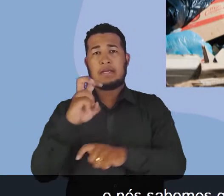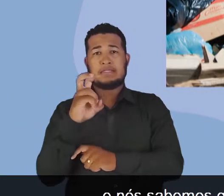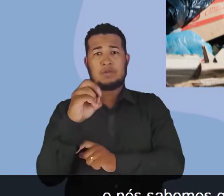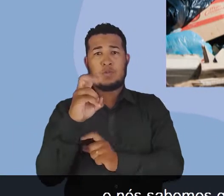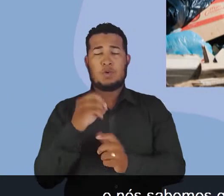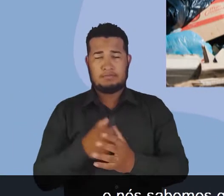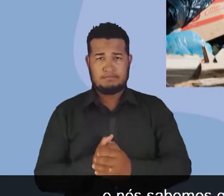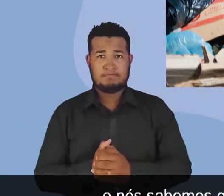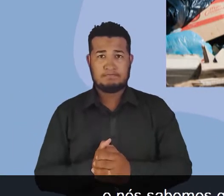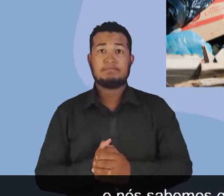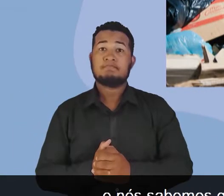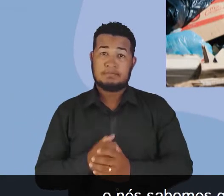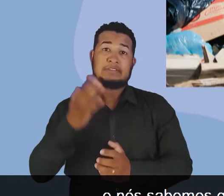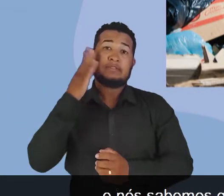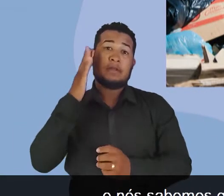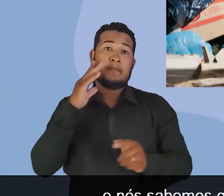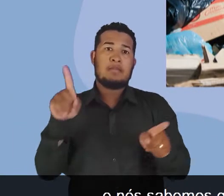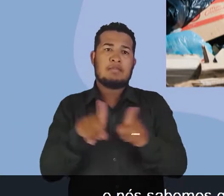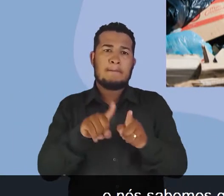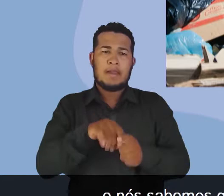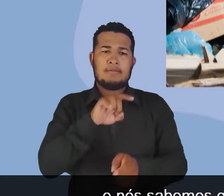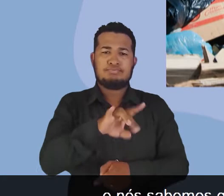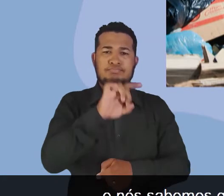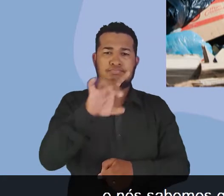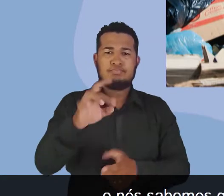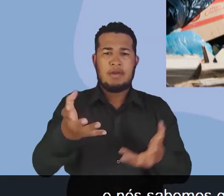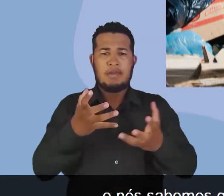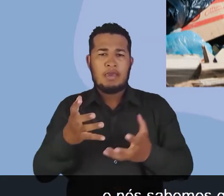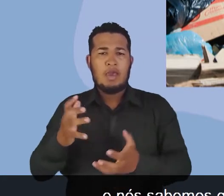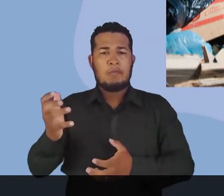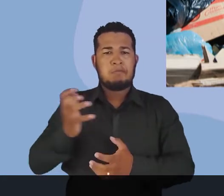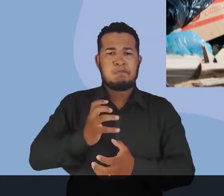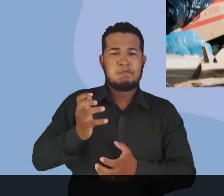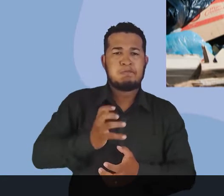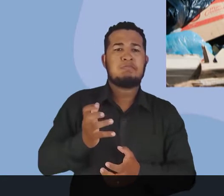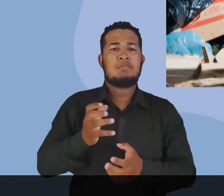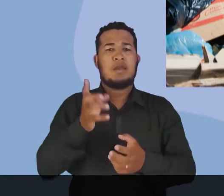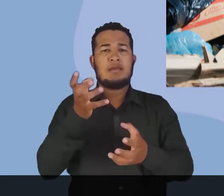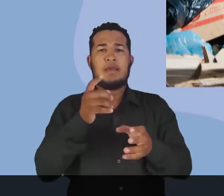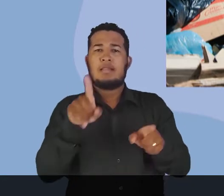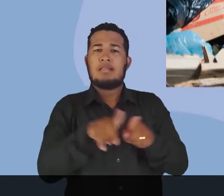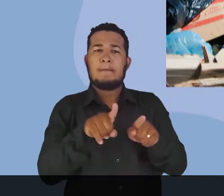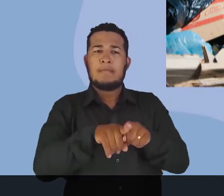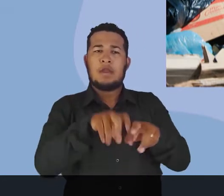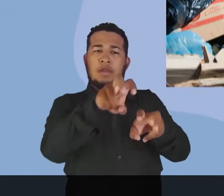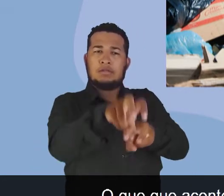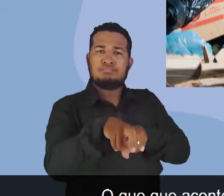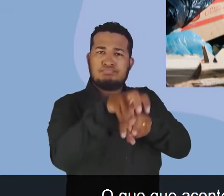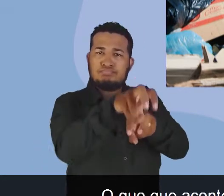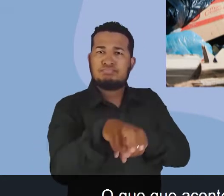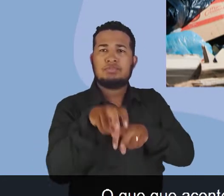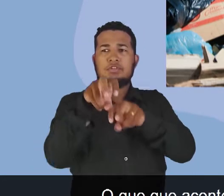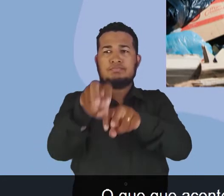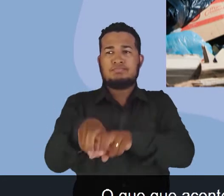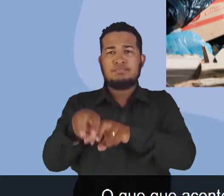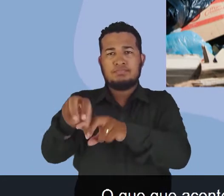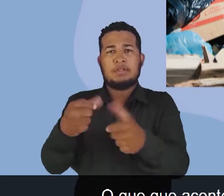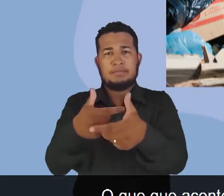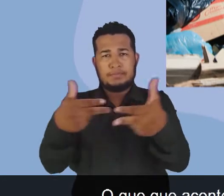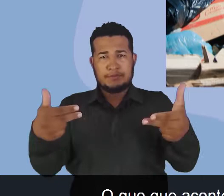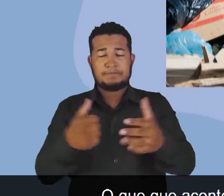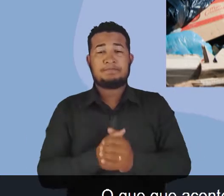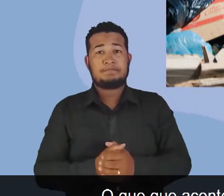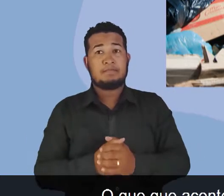todas elas querem acumular riqueza, todas elas querem plantar, todas elas querem consumir. O que acontece